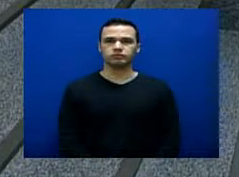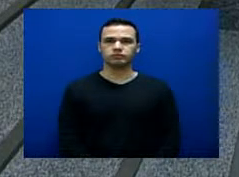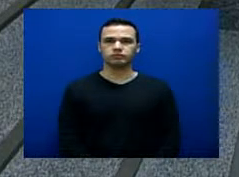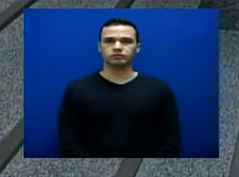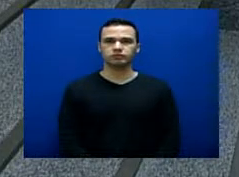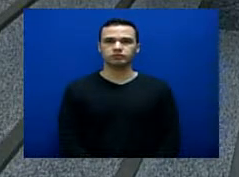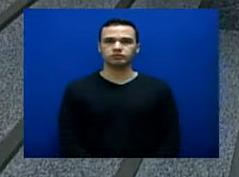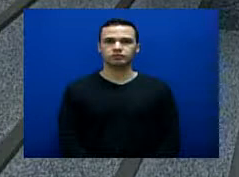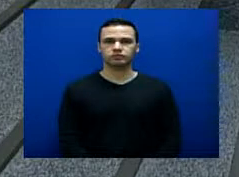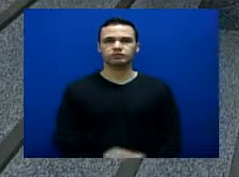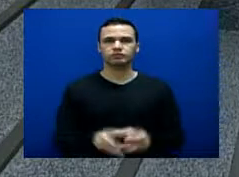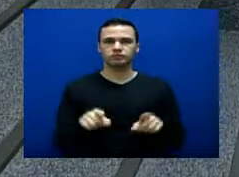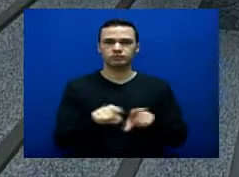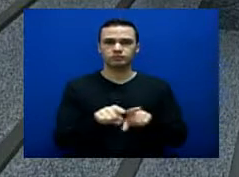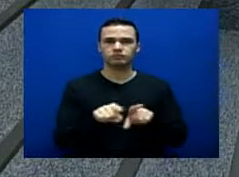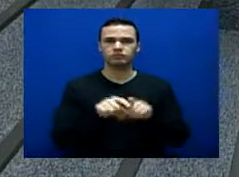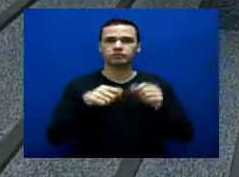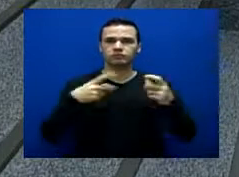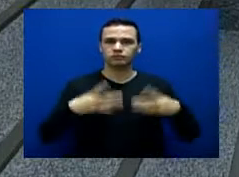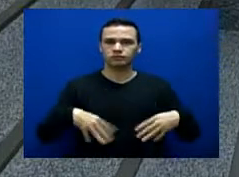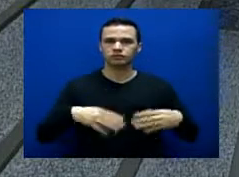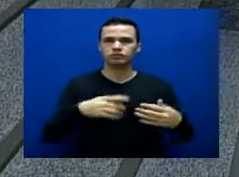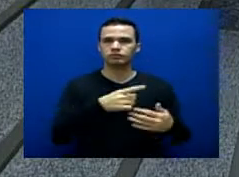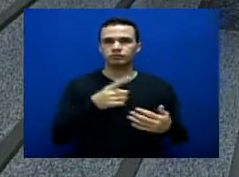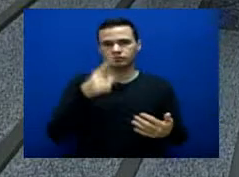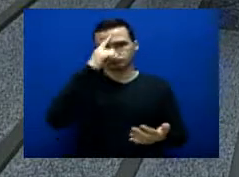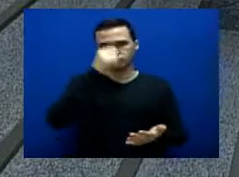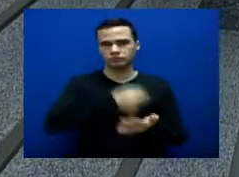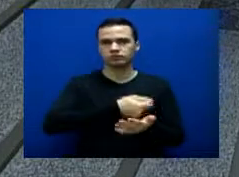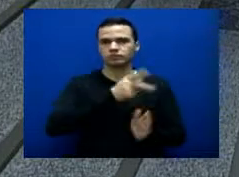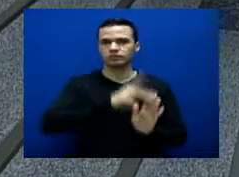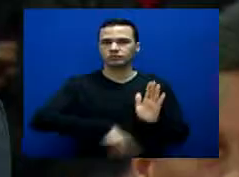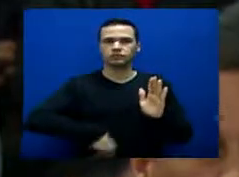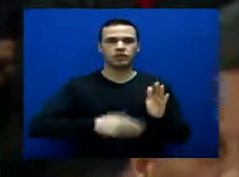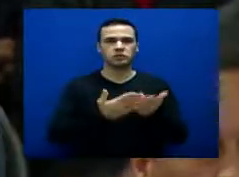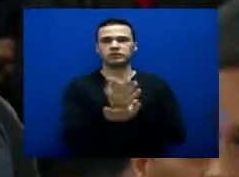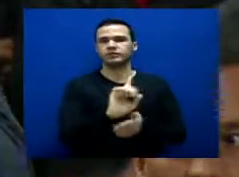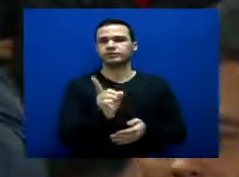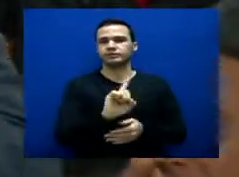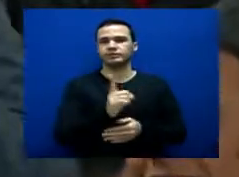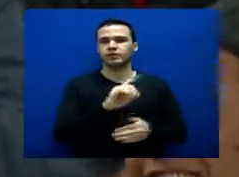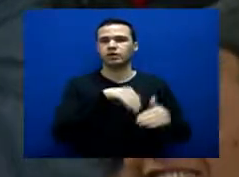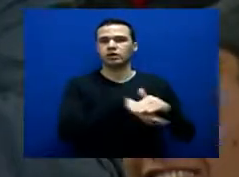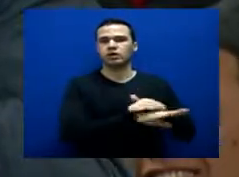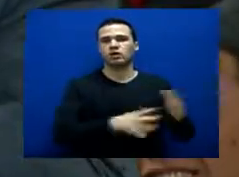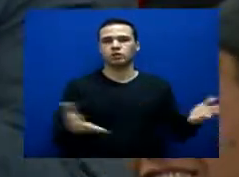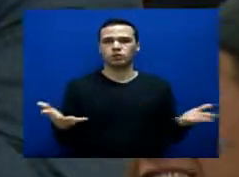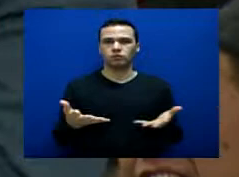Senhor presidente. Eu também quero dar o parecer para que seja votado e derrubado esse fantasma, seja enterrado hoje.